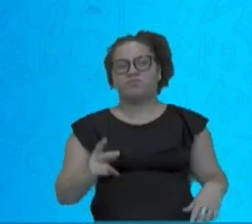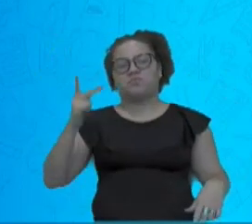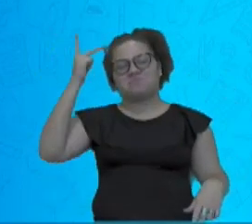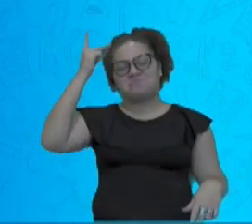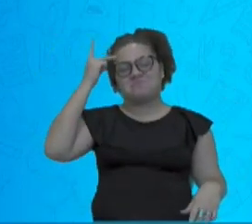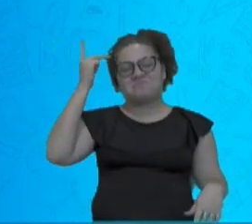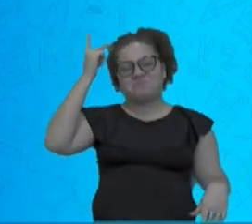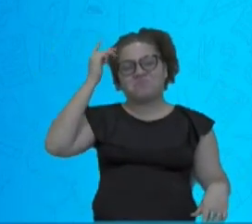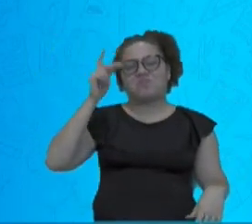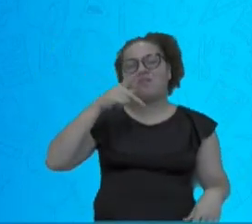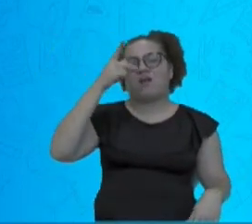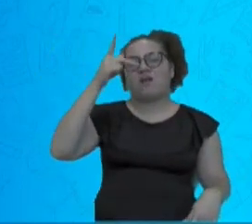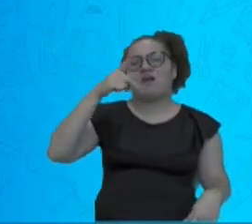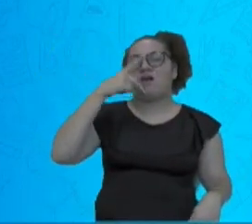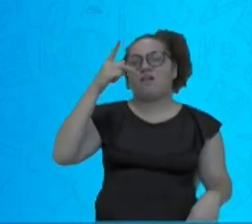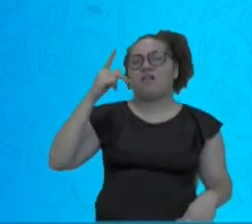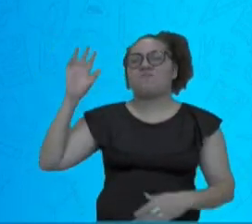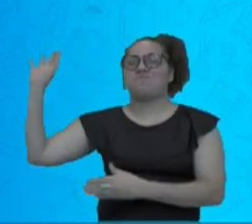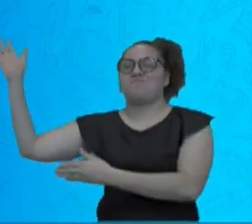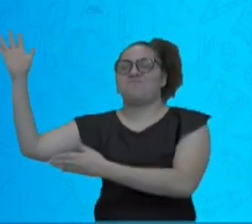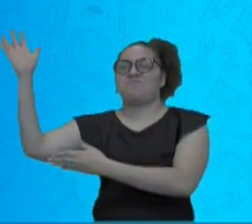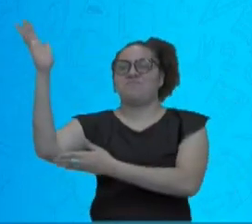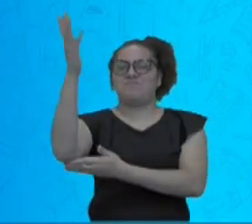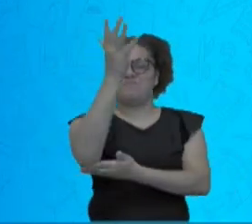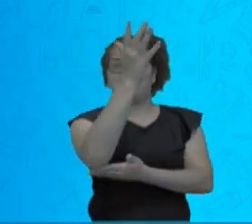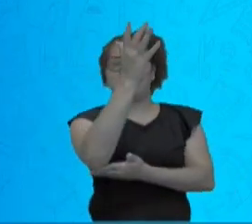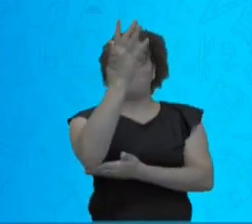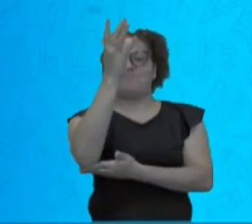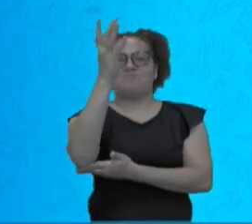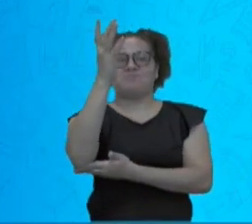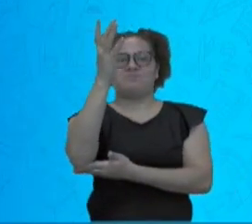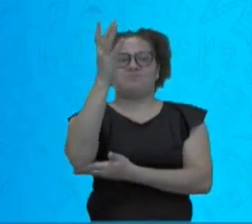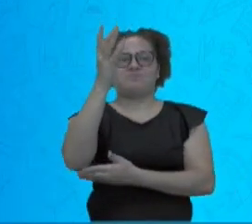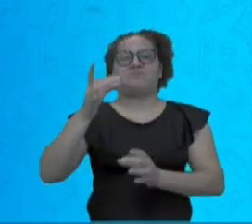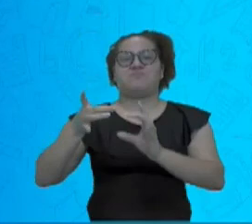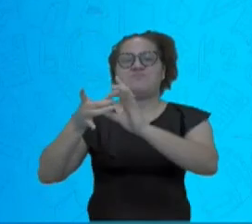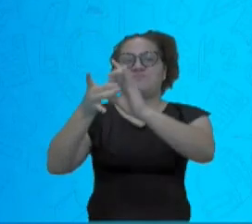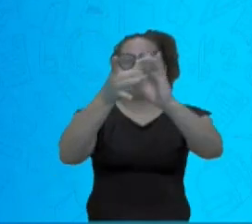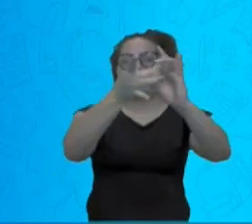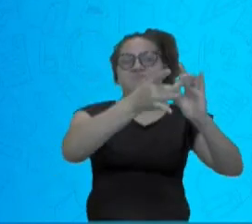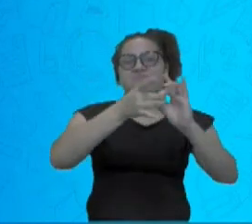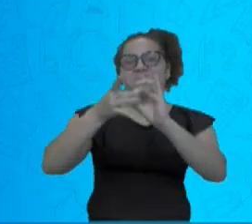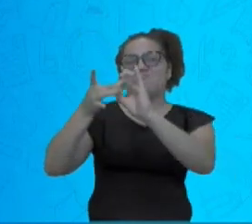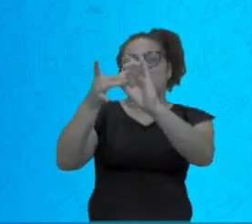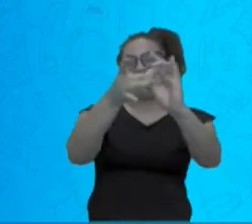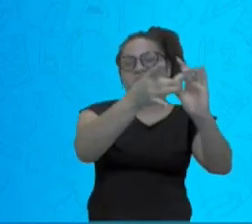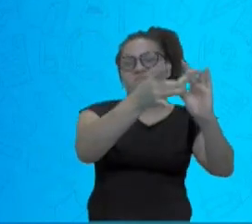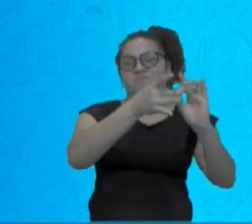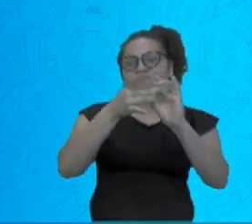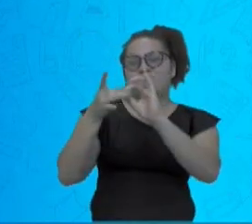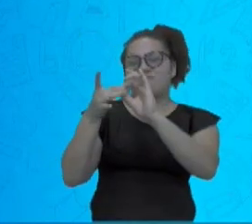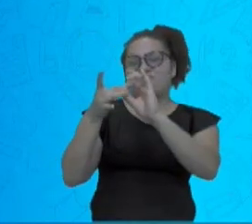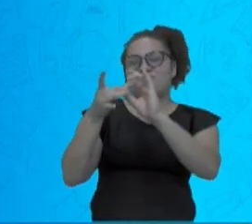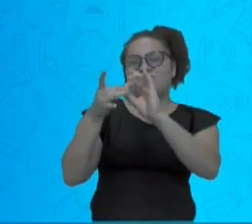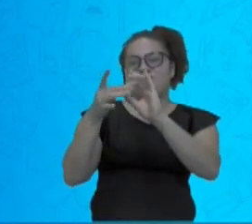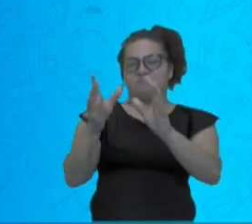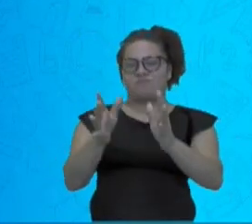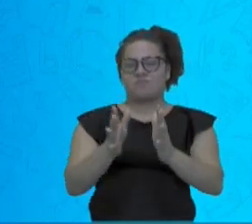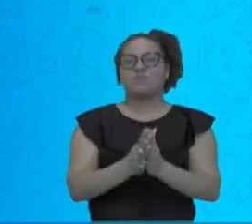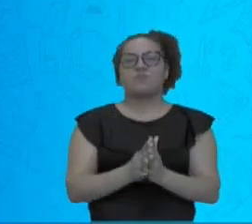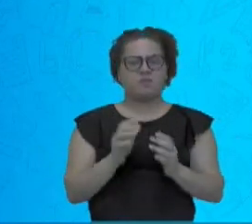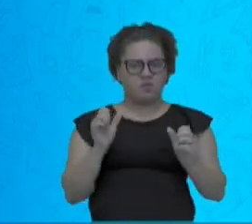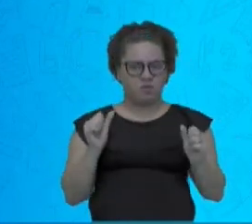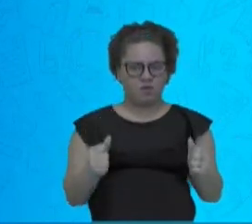das vegetações. Por quê? Clima e relevo está interligado com a vegetação.